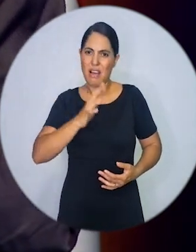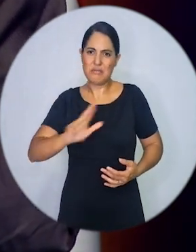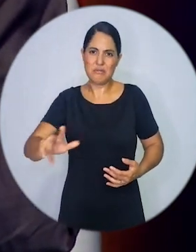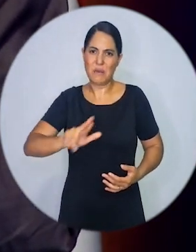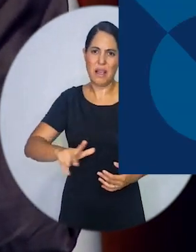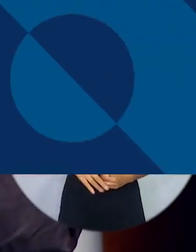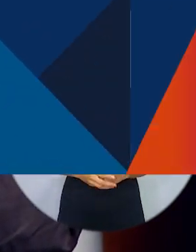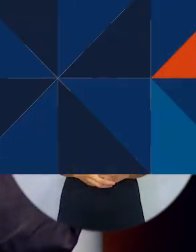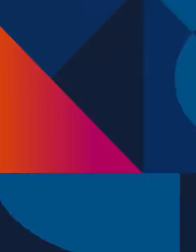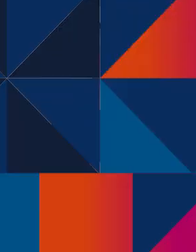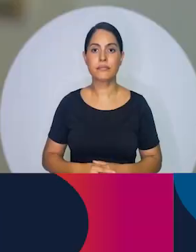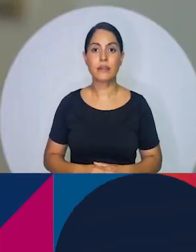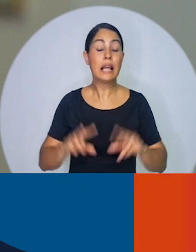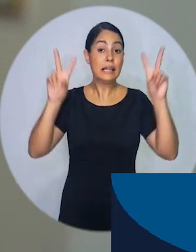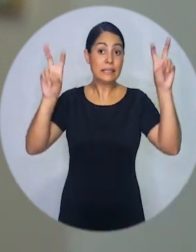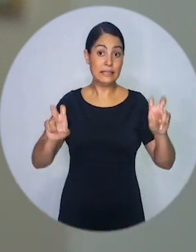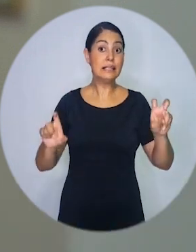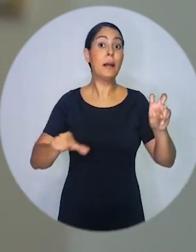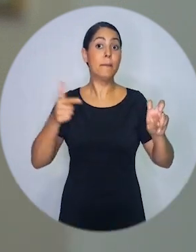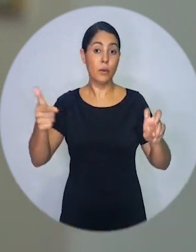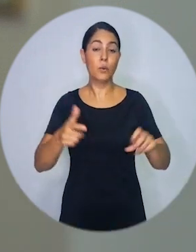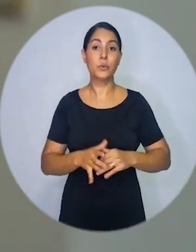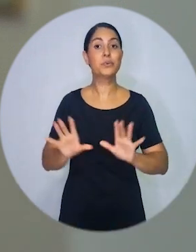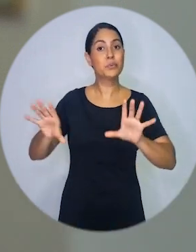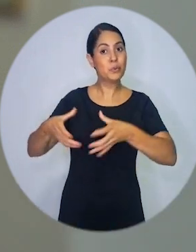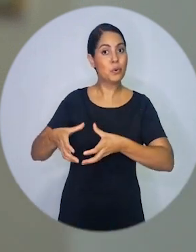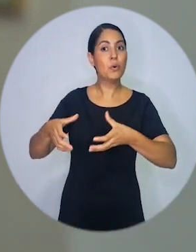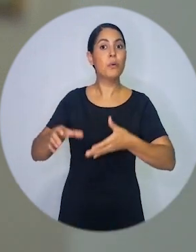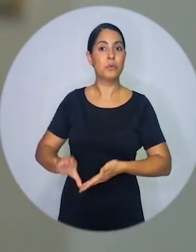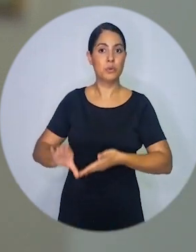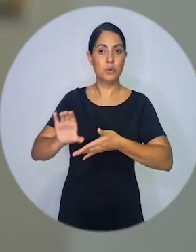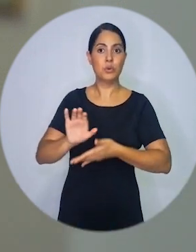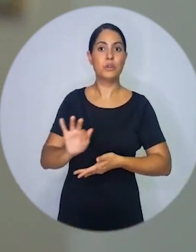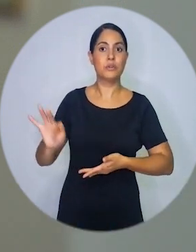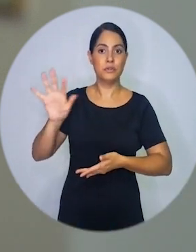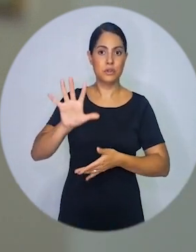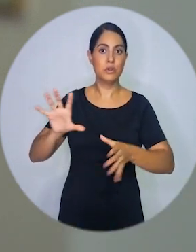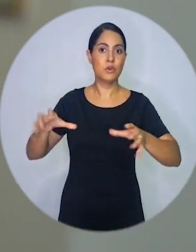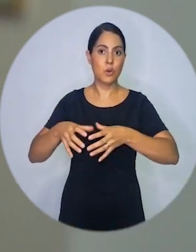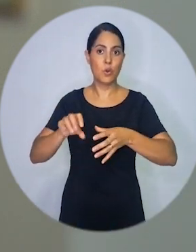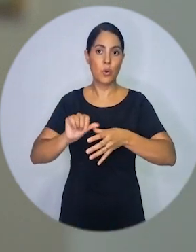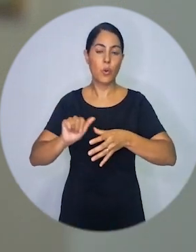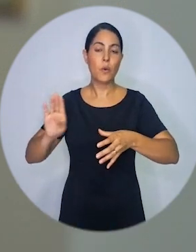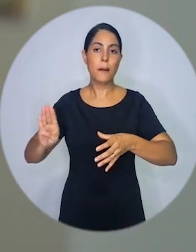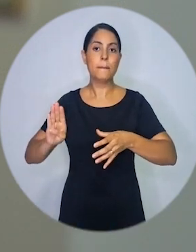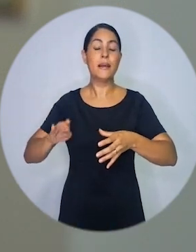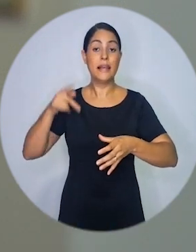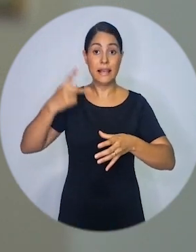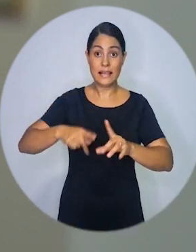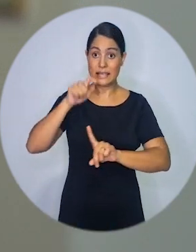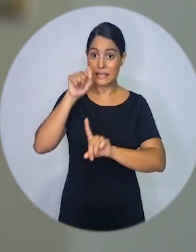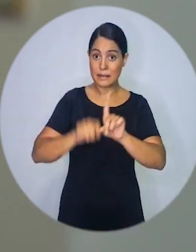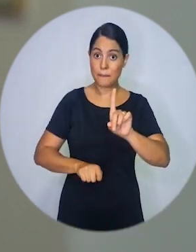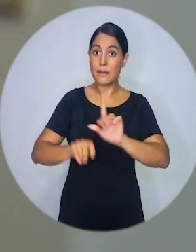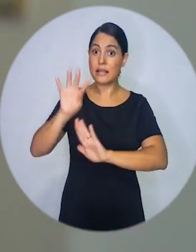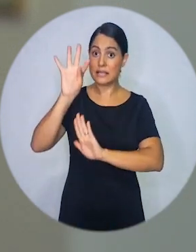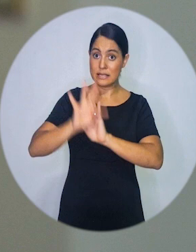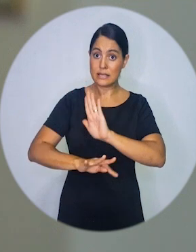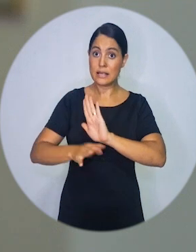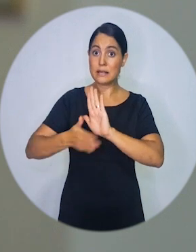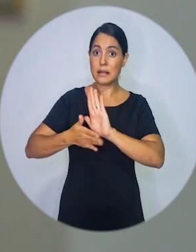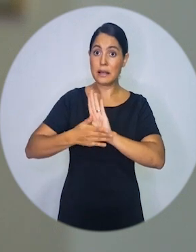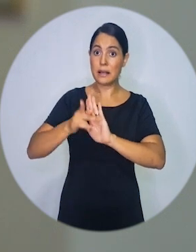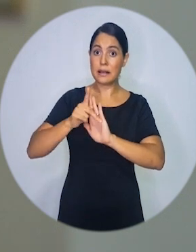com essa situação. Mudando de assunto, o Conselho Pleno da Ordem dos Advogados do Brasil aprovou nesse mês o texto